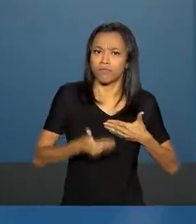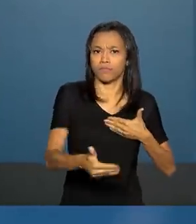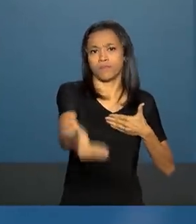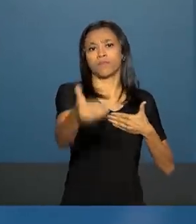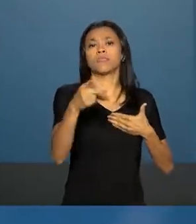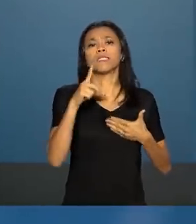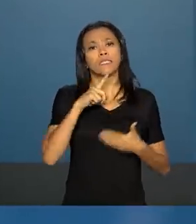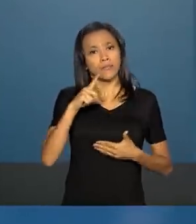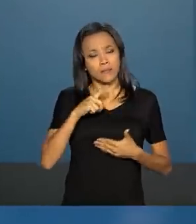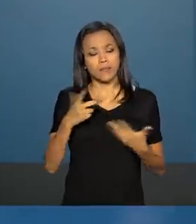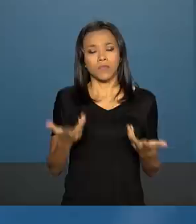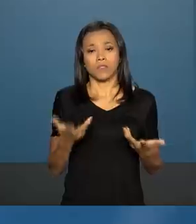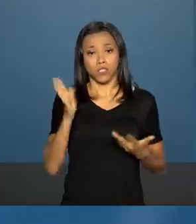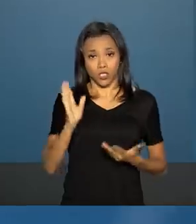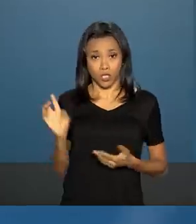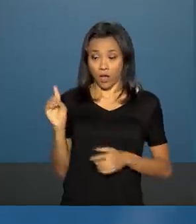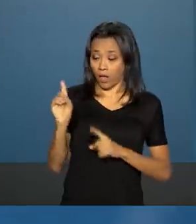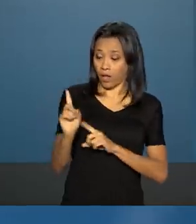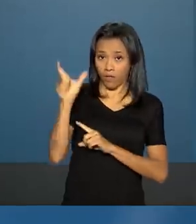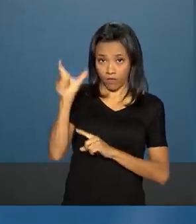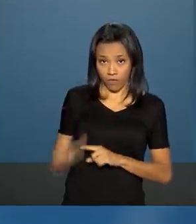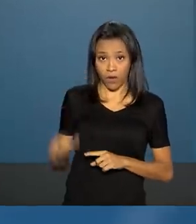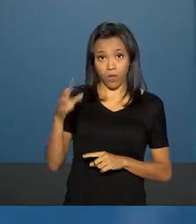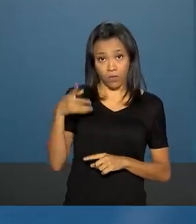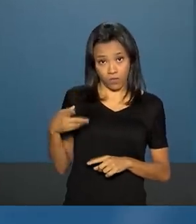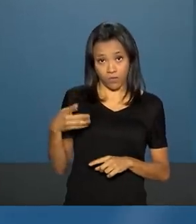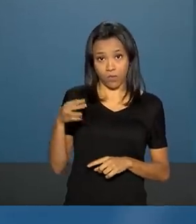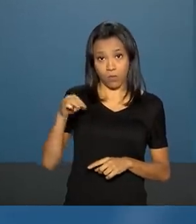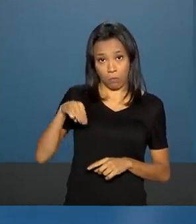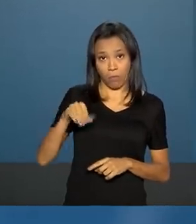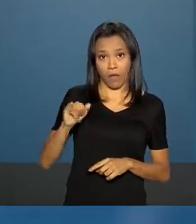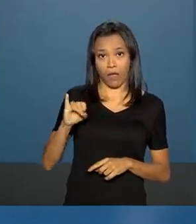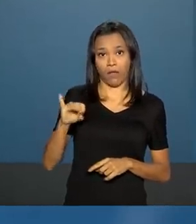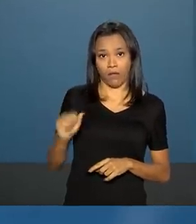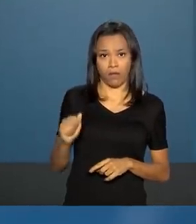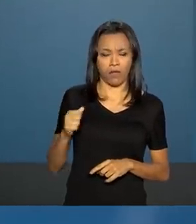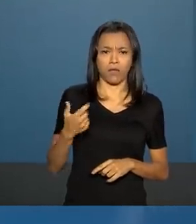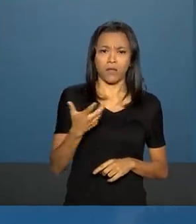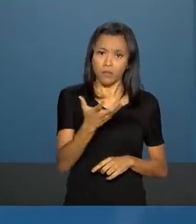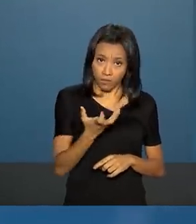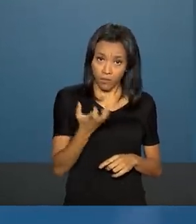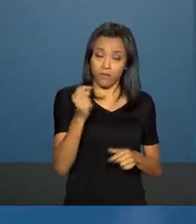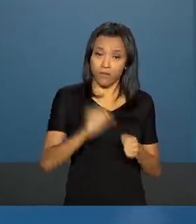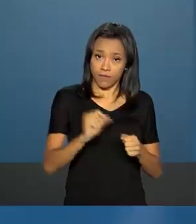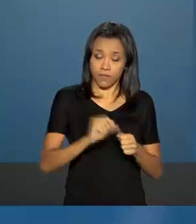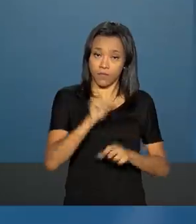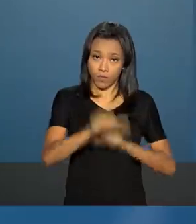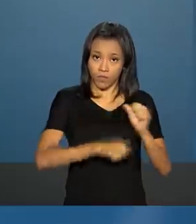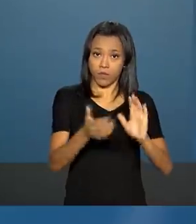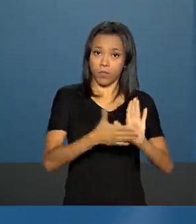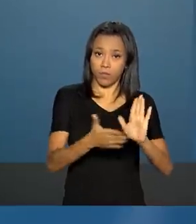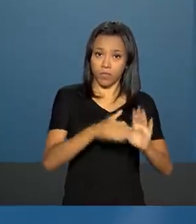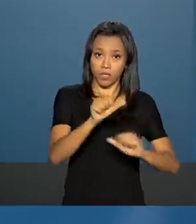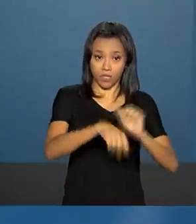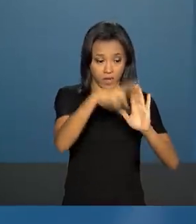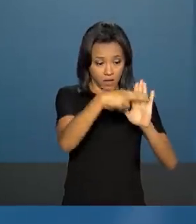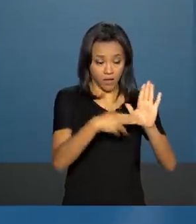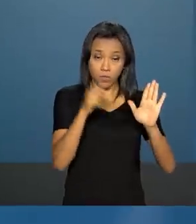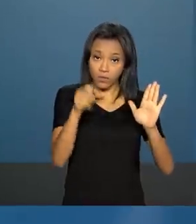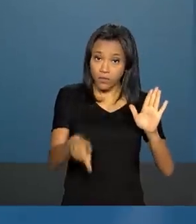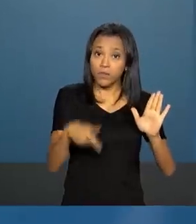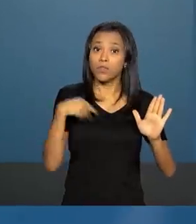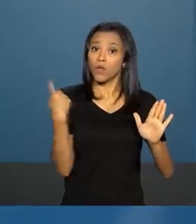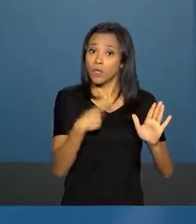Como disse Rodrigo Maia aqui, gostaríamos de não ter que fazer a reforma da Previdência, mas somos obrigados a